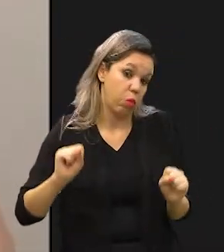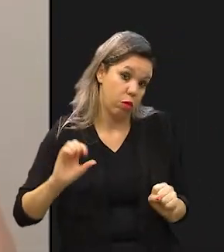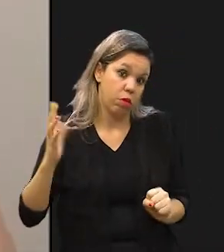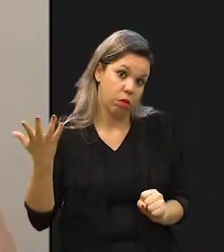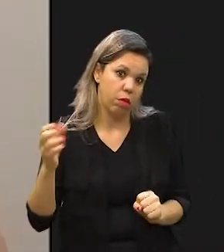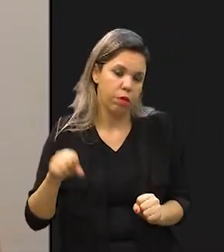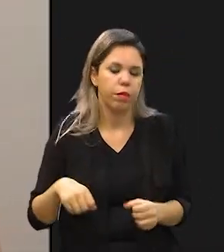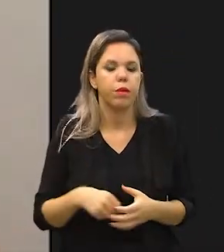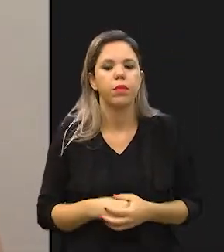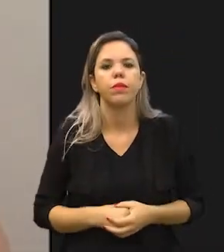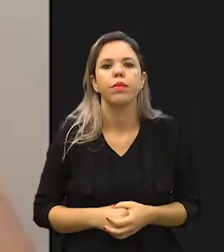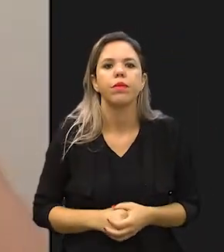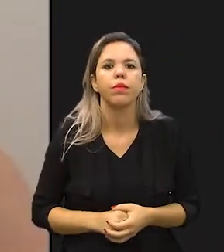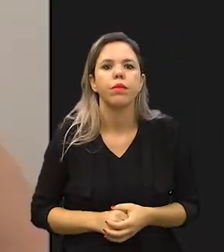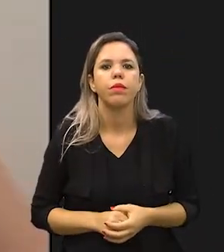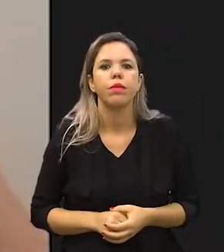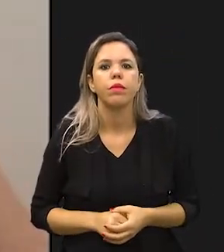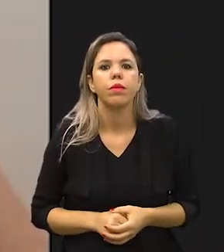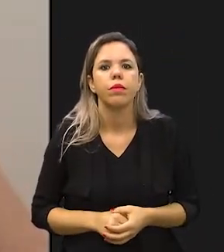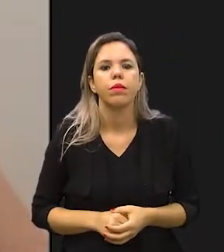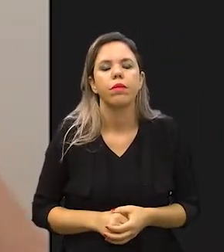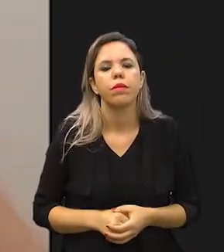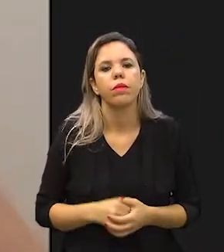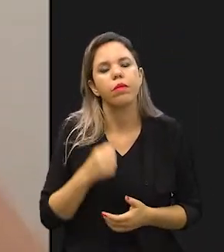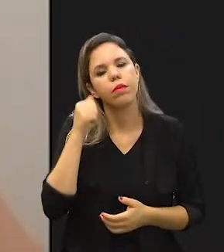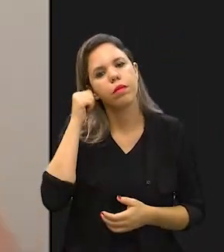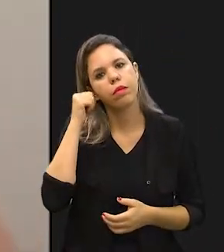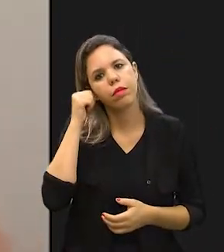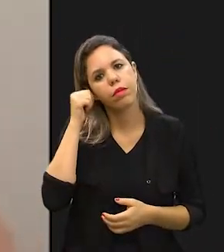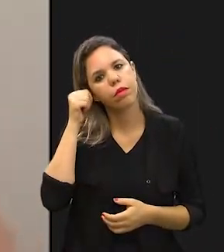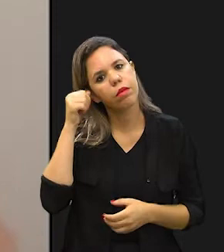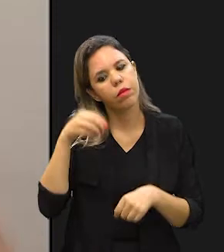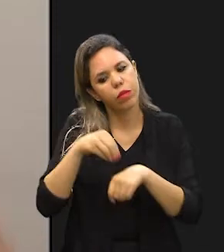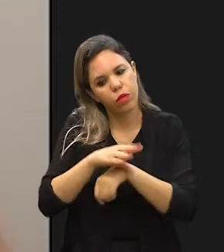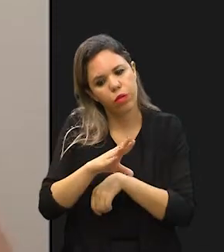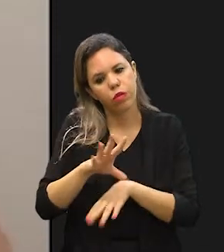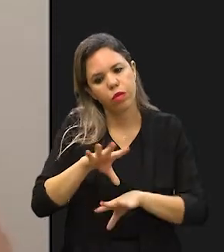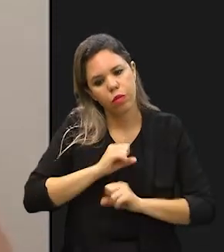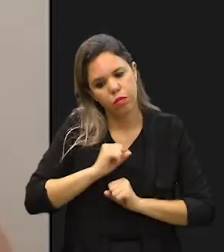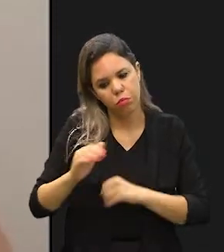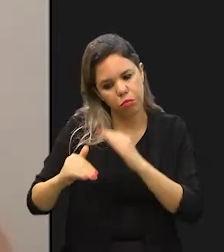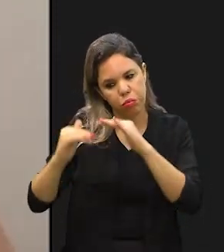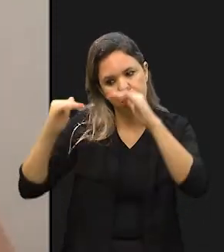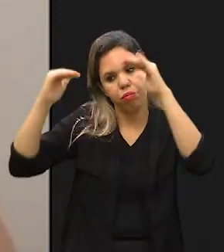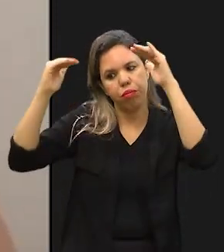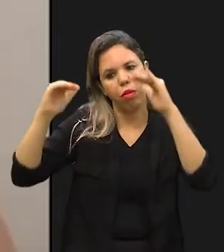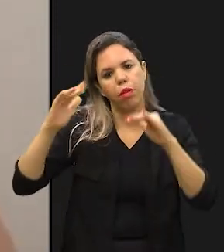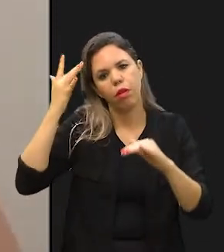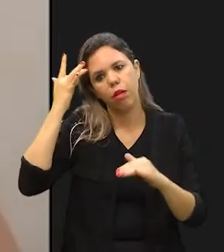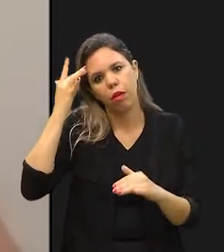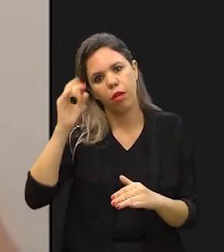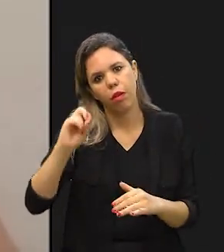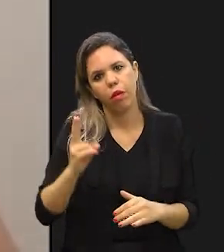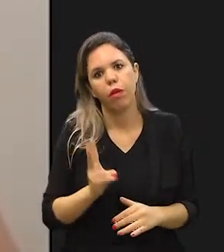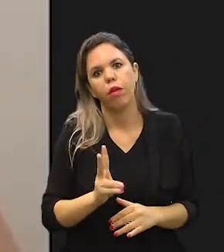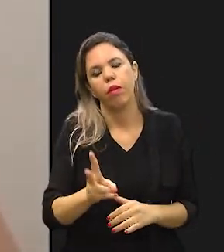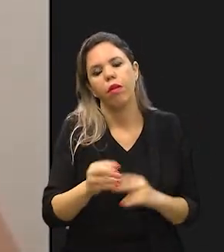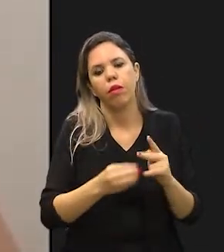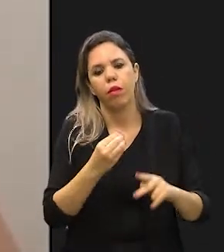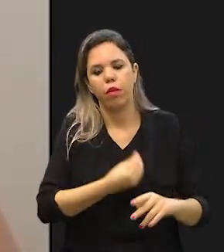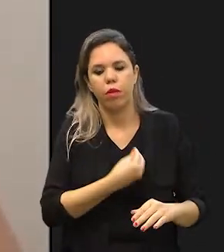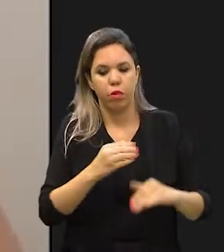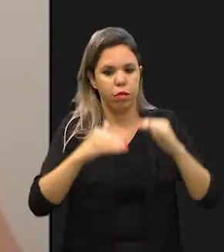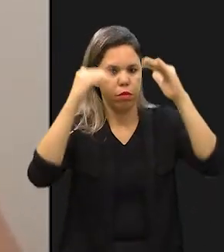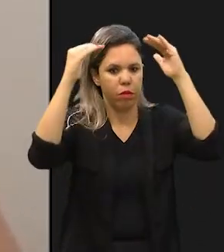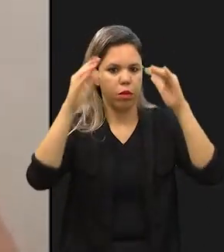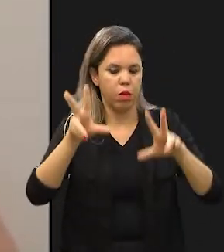Pode acontecer, tá? Pode acontecer de remitir na vida adulta ou de permanecer na vida adulta.